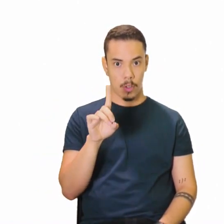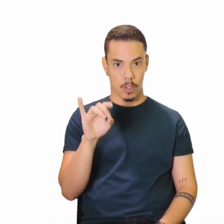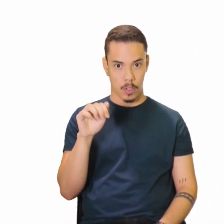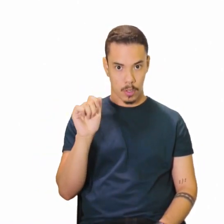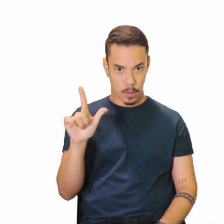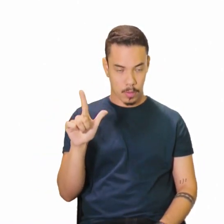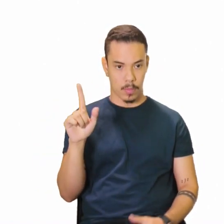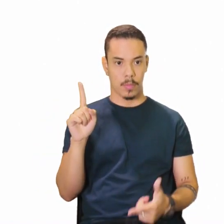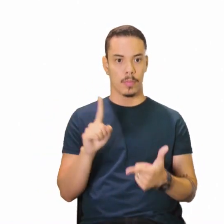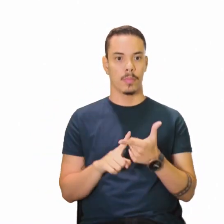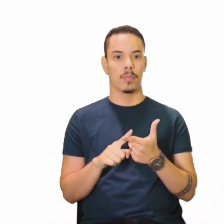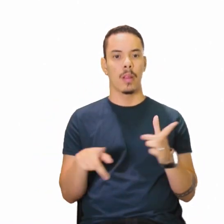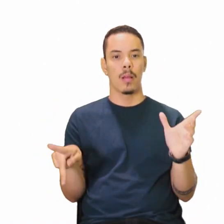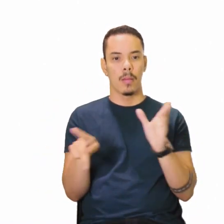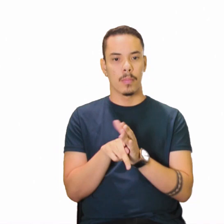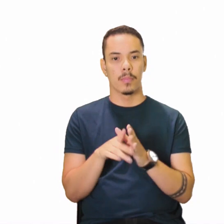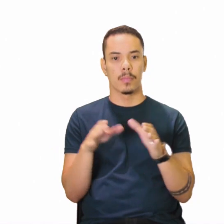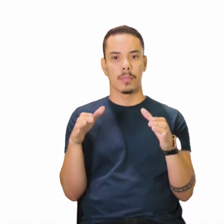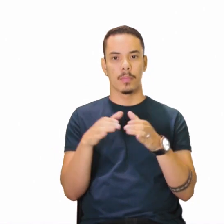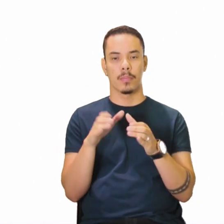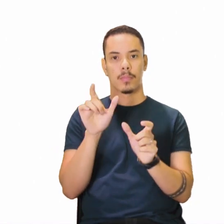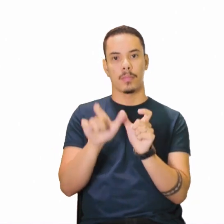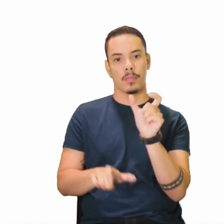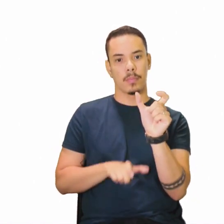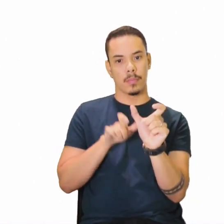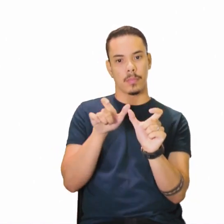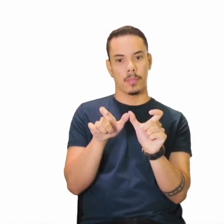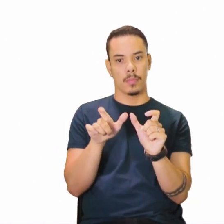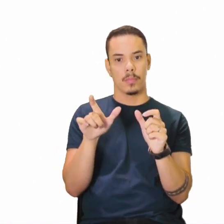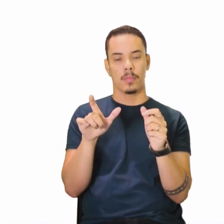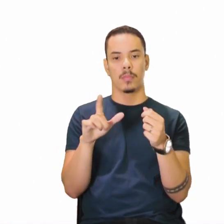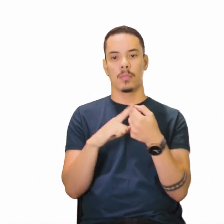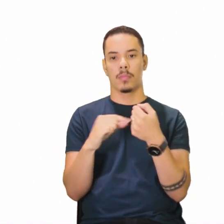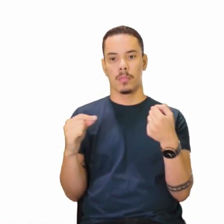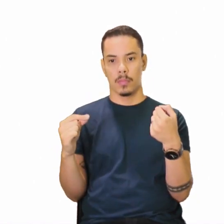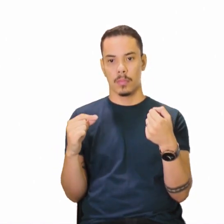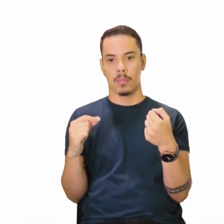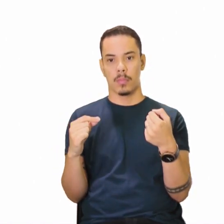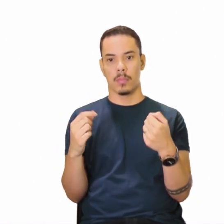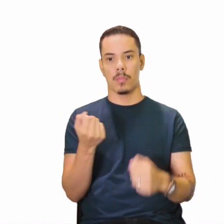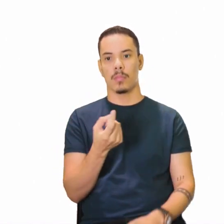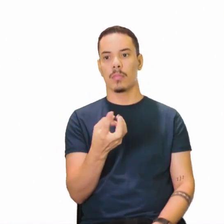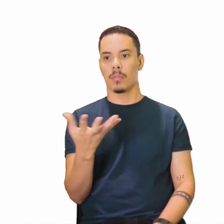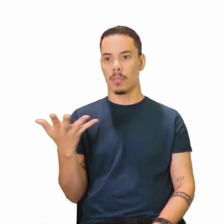cardinal. B. Pertence à classe morfológica dos artigos